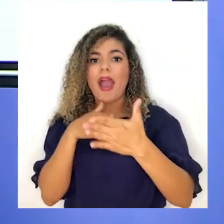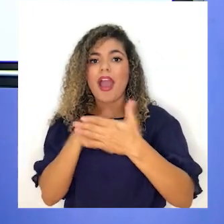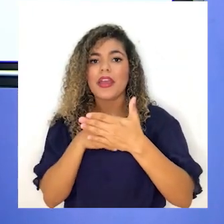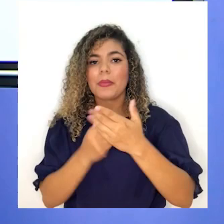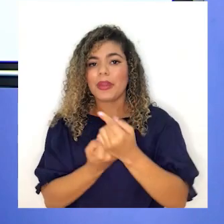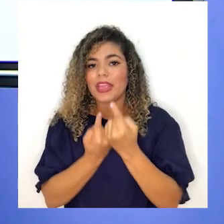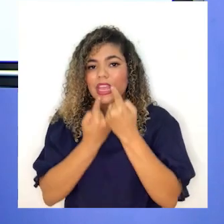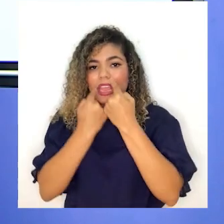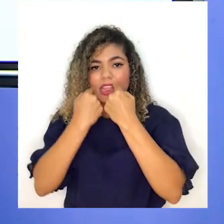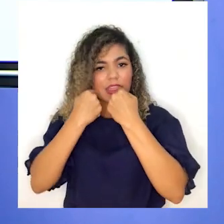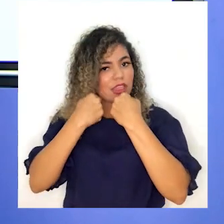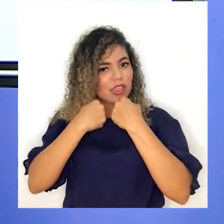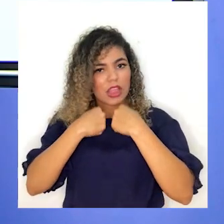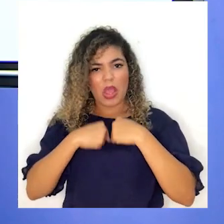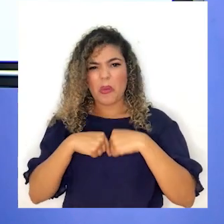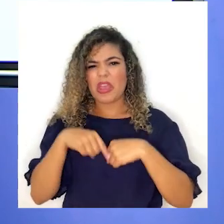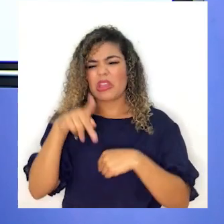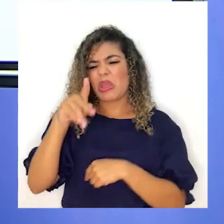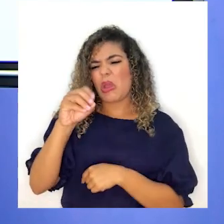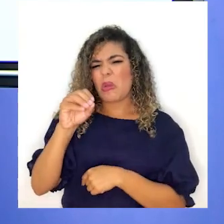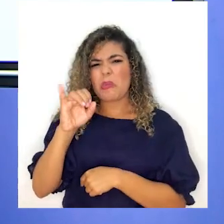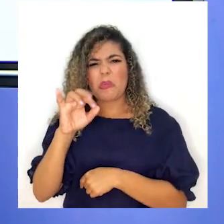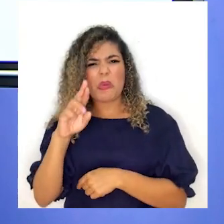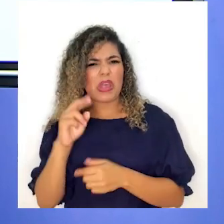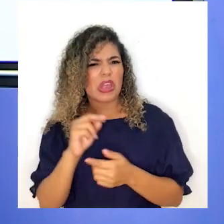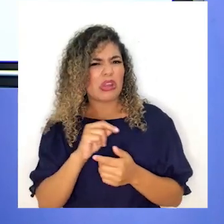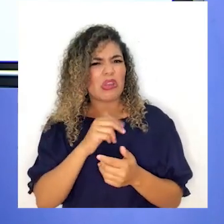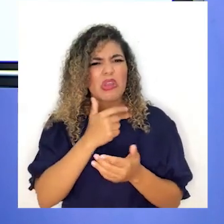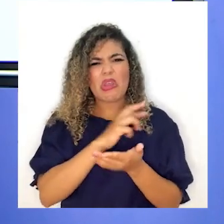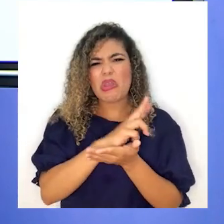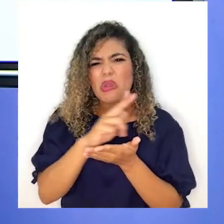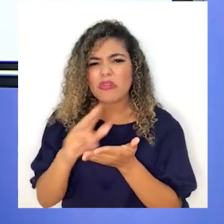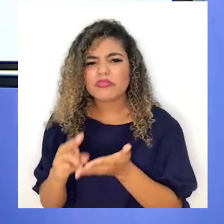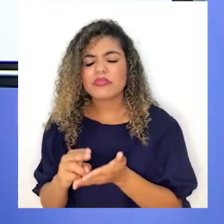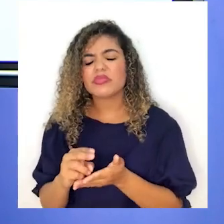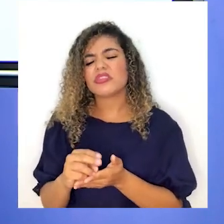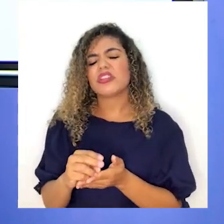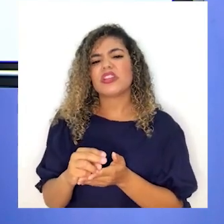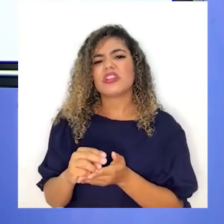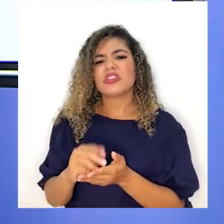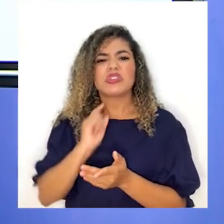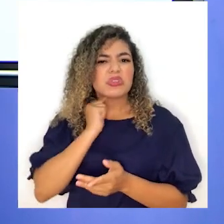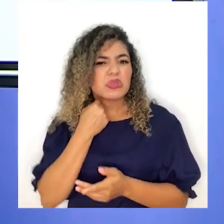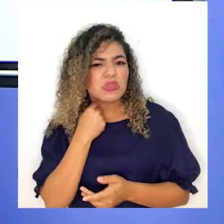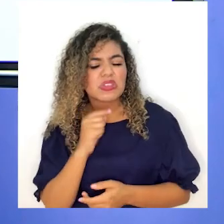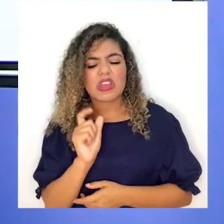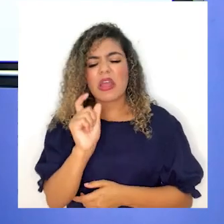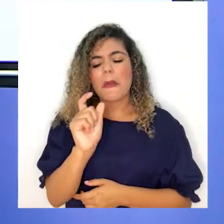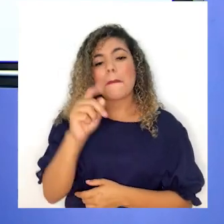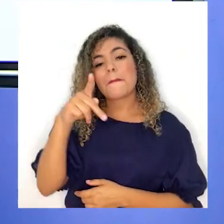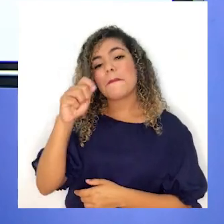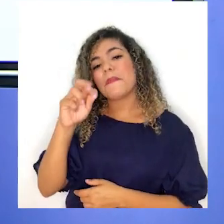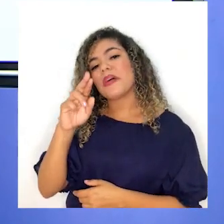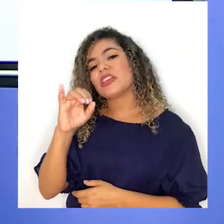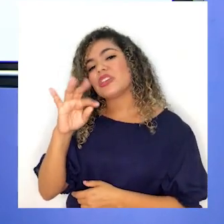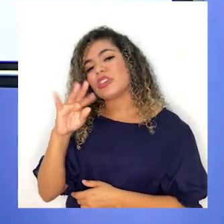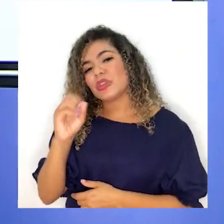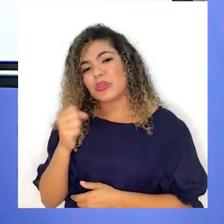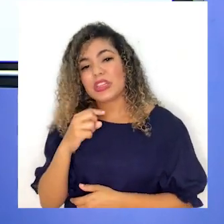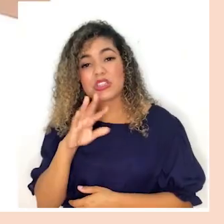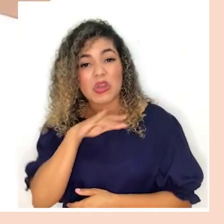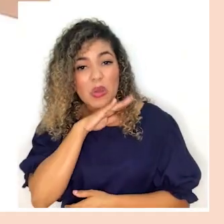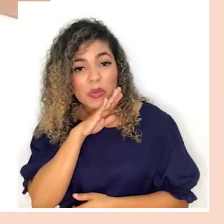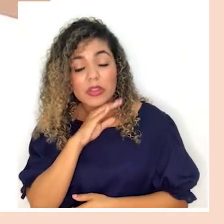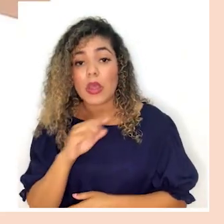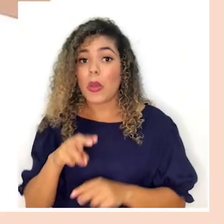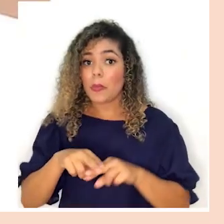no sistema poeira e outros micro-organismos, micropartículas. Assim,